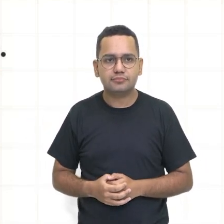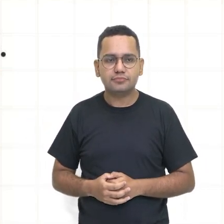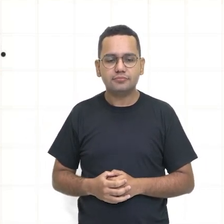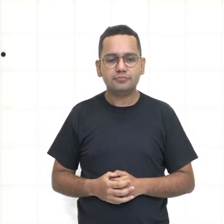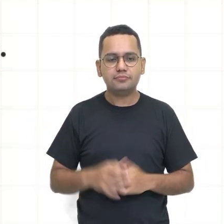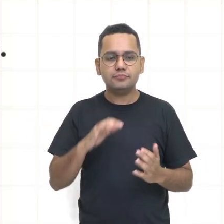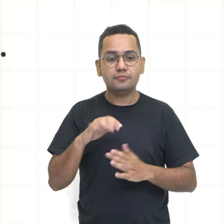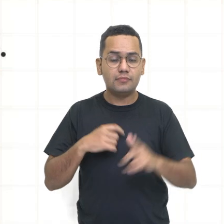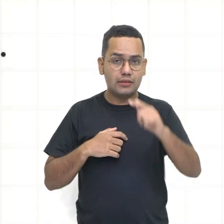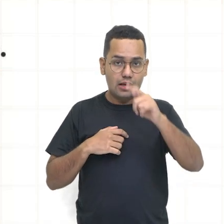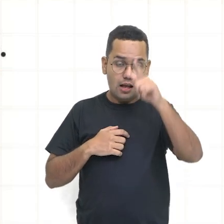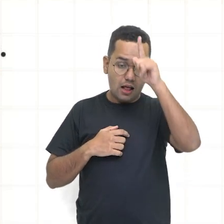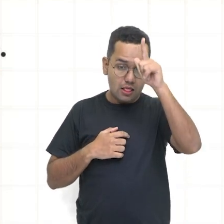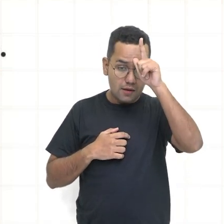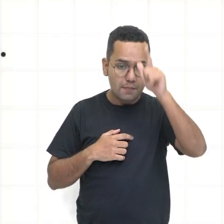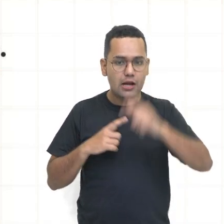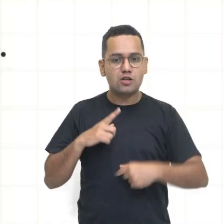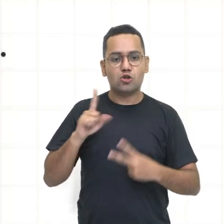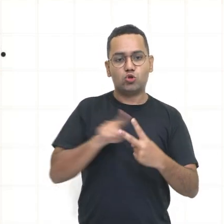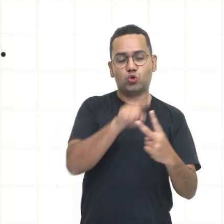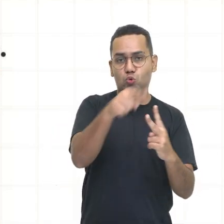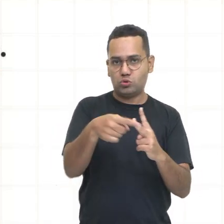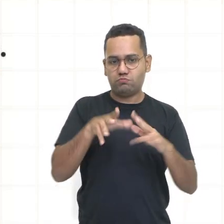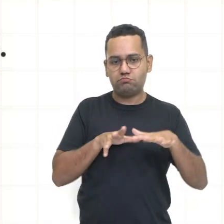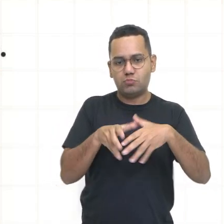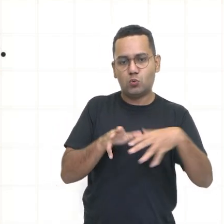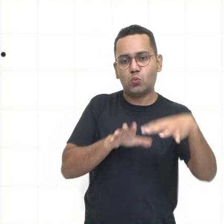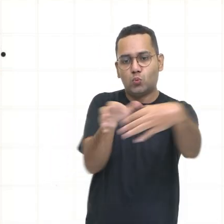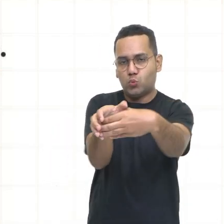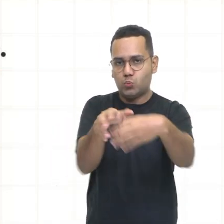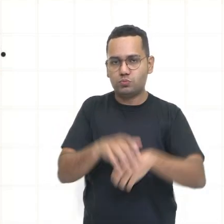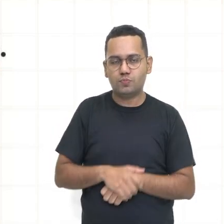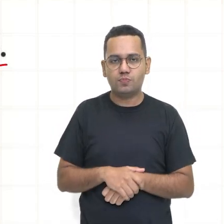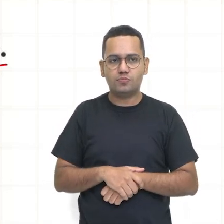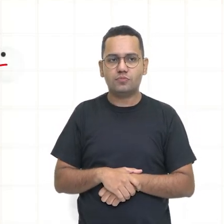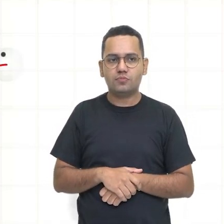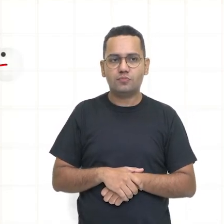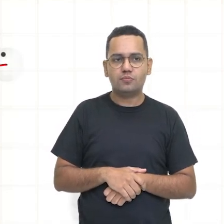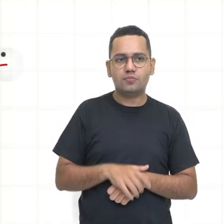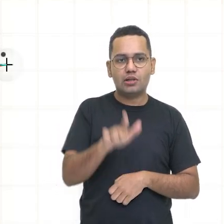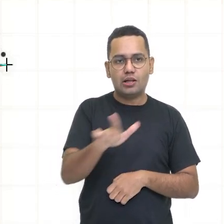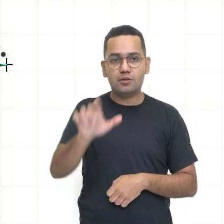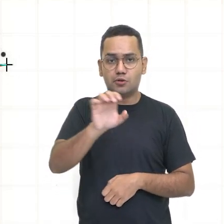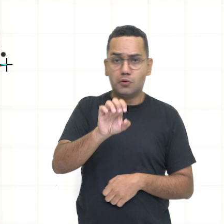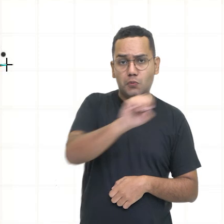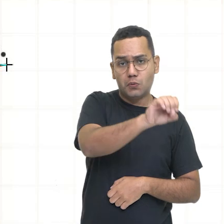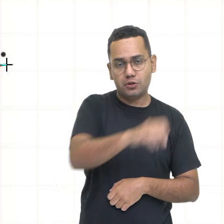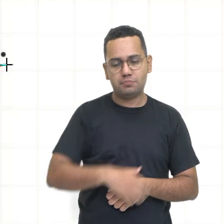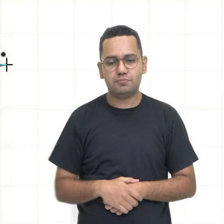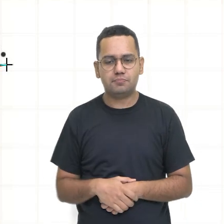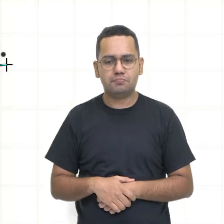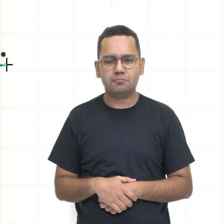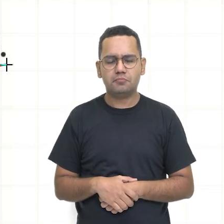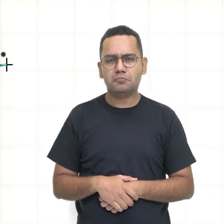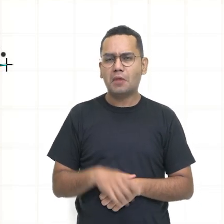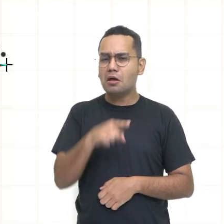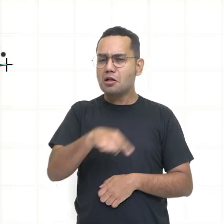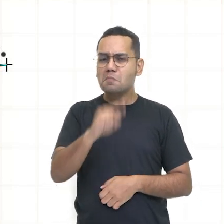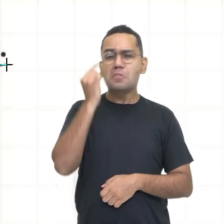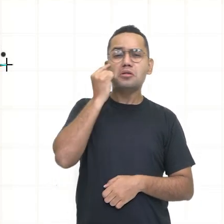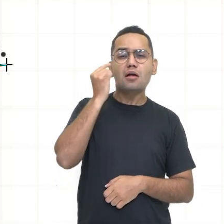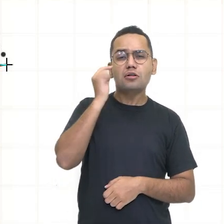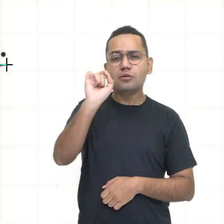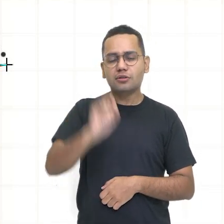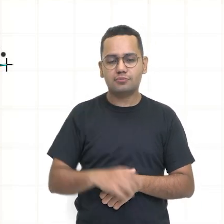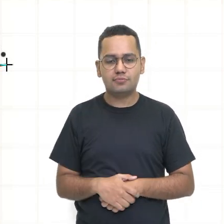Alemanha começou a lutar em duas frentes de batalha, entre o leste e o oeste. Olha só, o que a Alemanha estava temendo